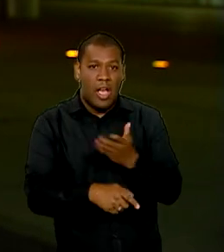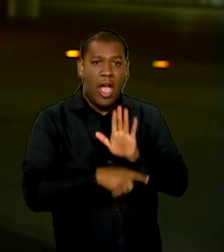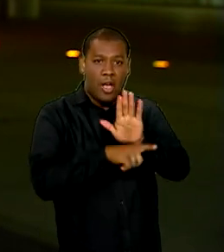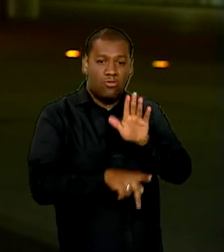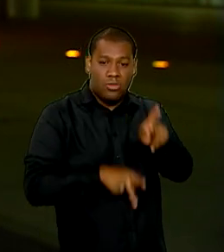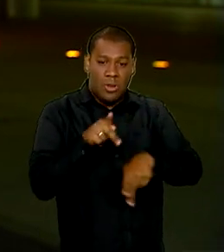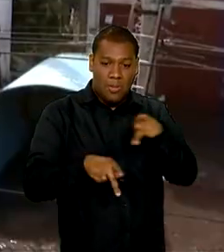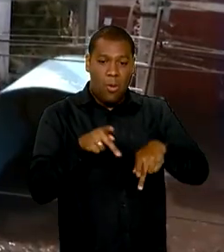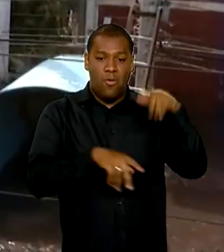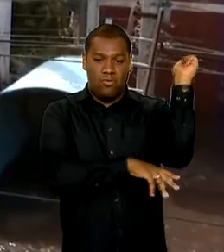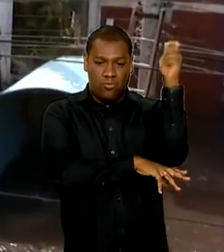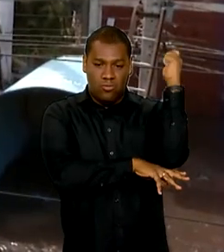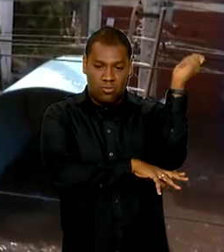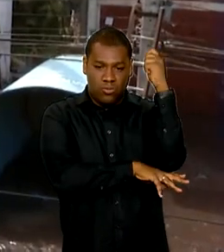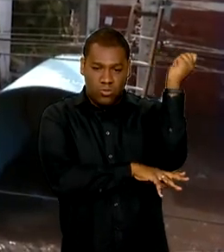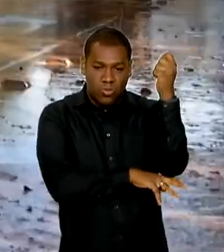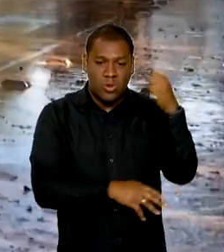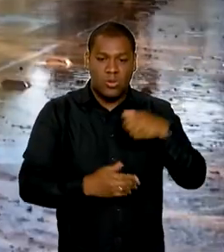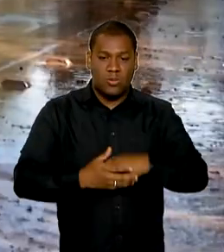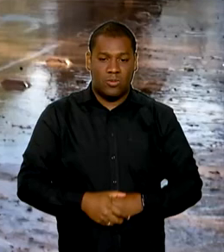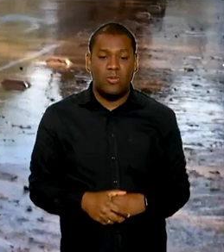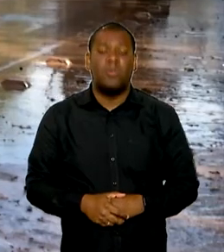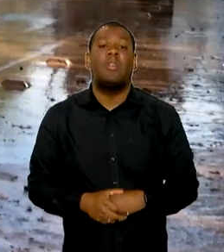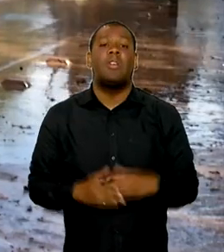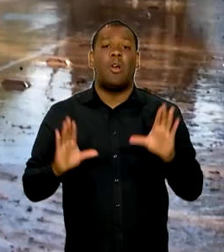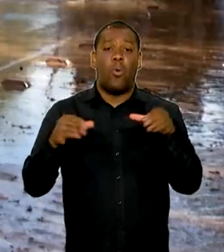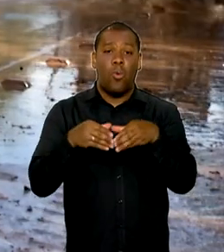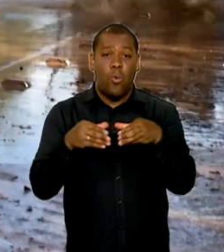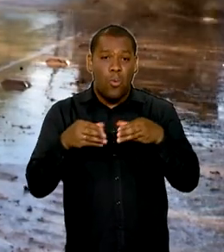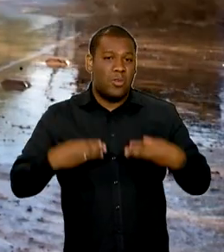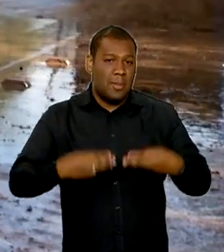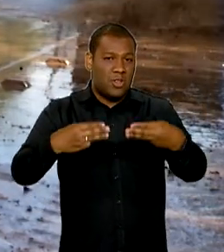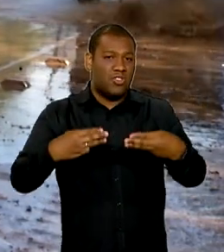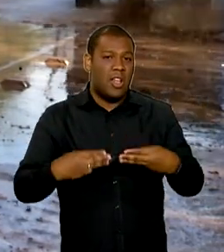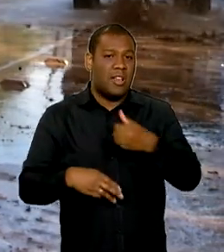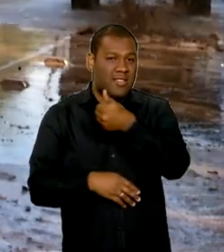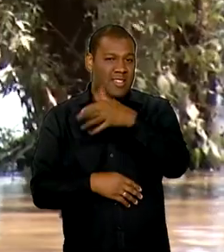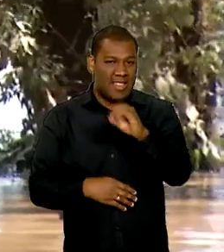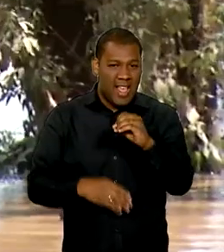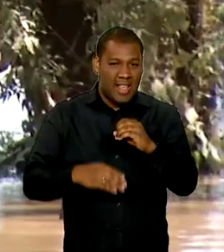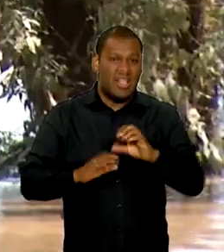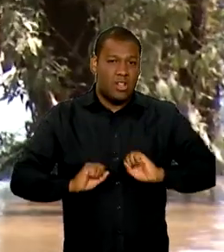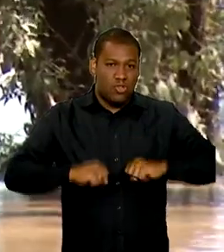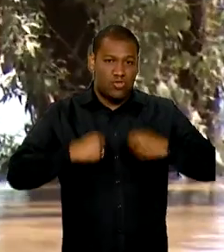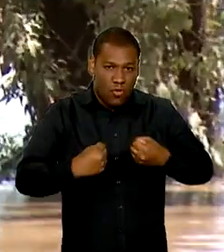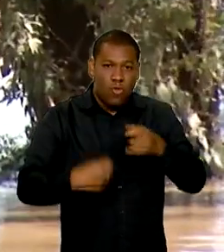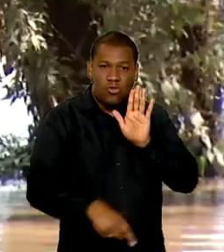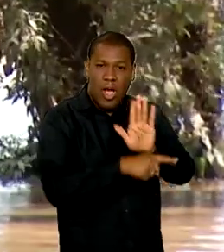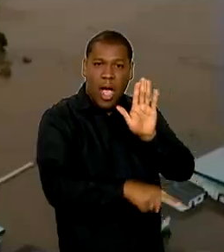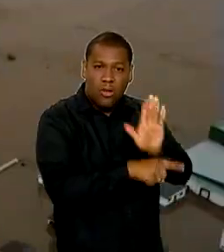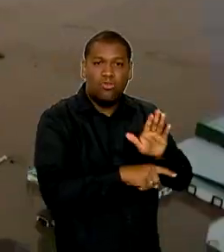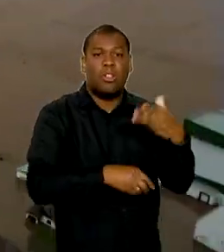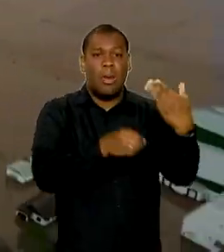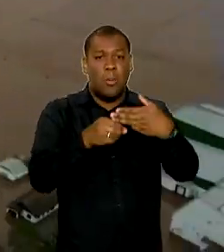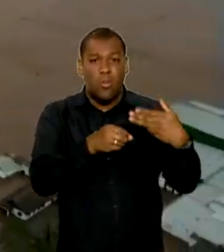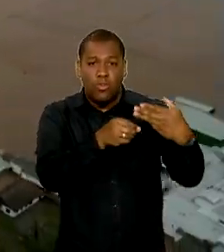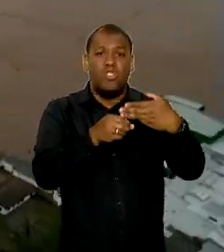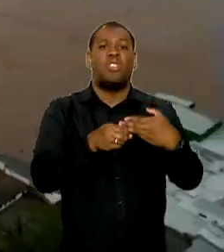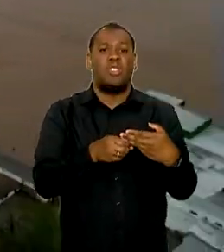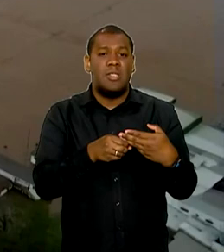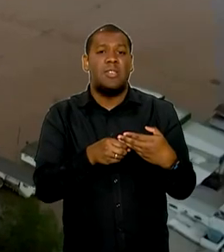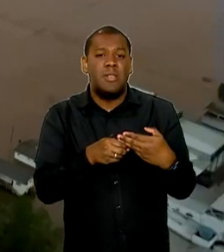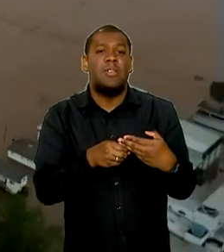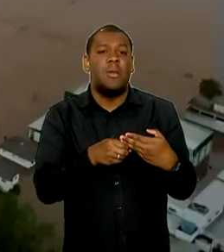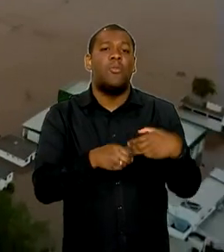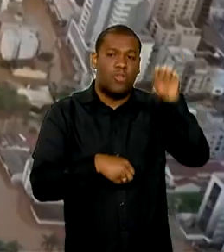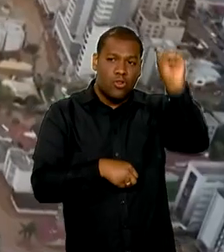Sul. Pelo menos 10 ministérios estão empenhados nas ações de socorro aos municípios da região sul do